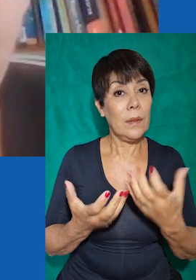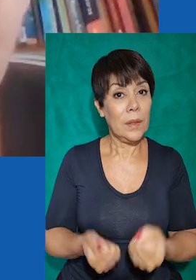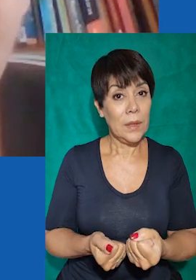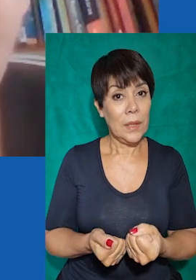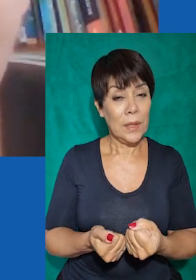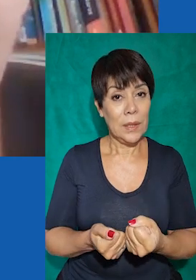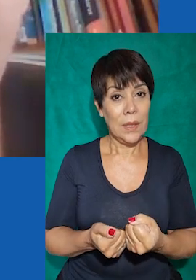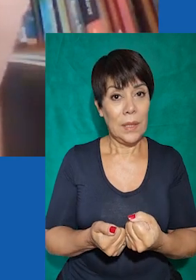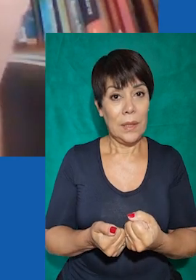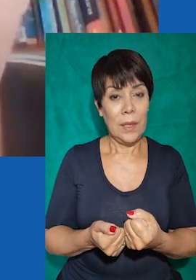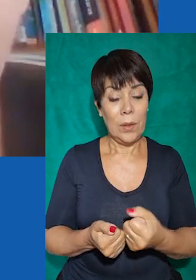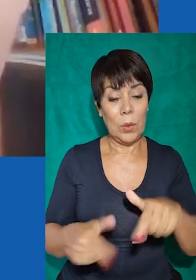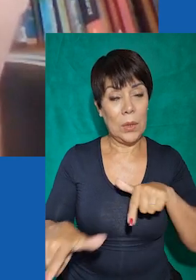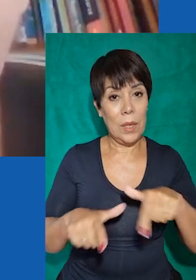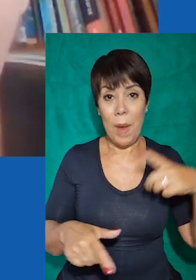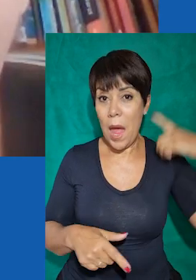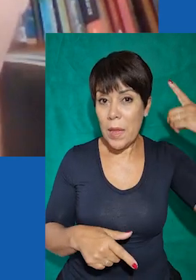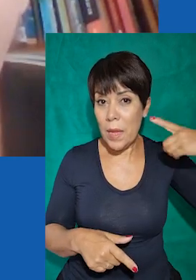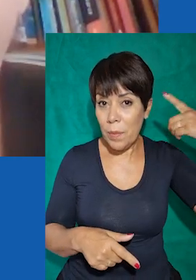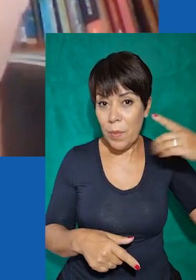seu mandato,